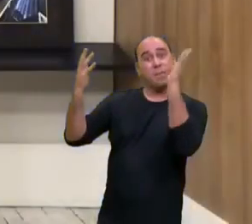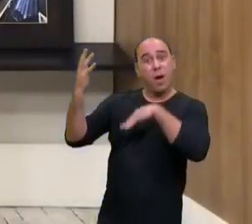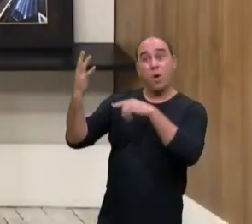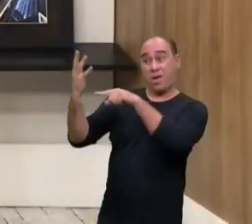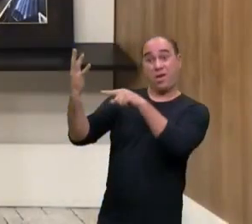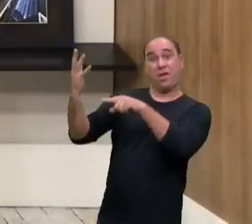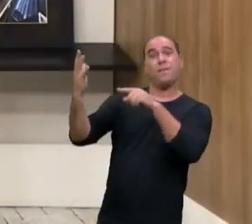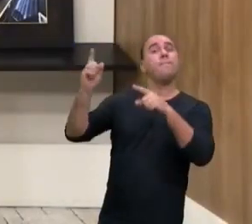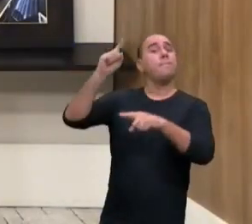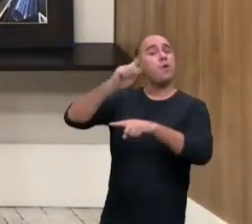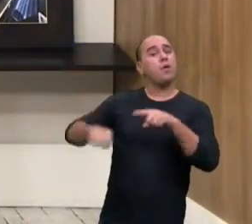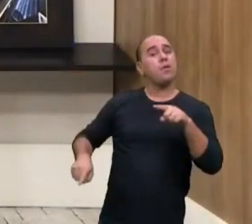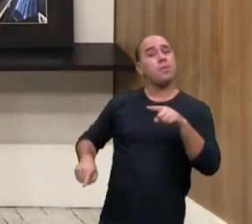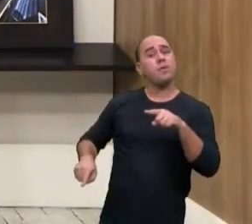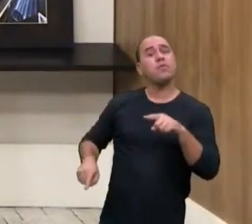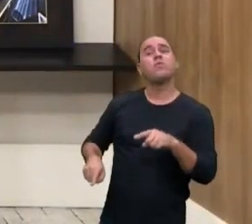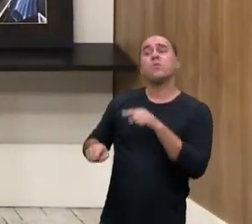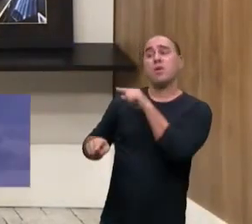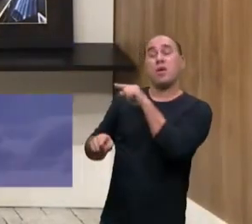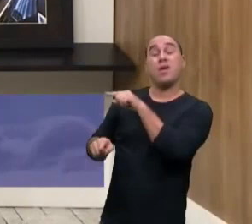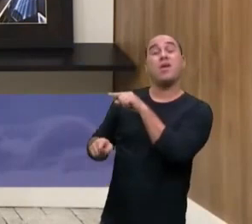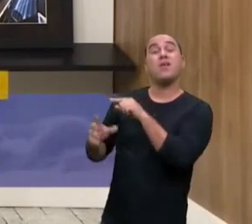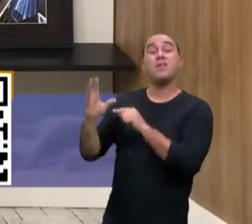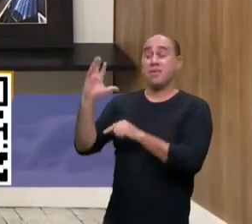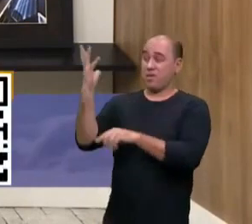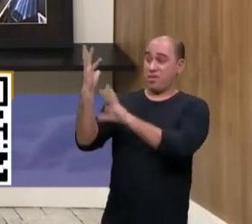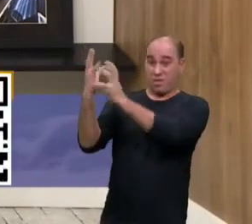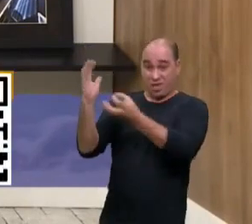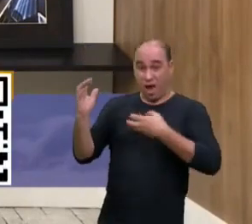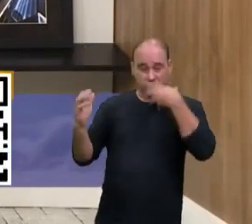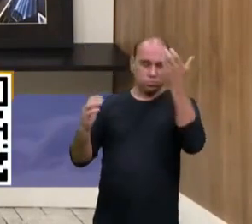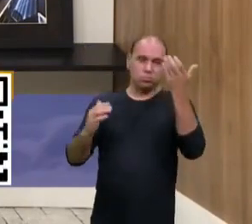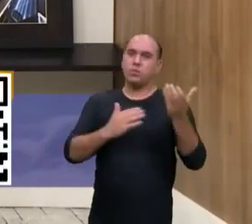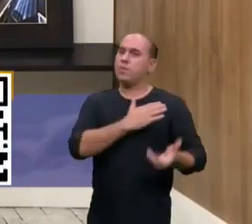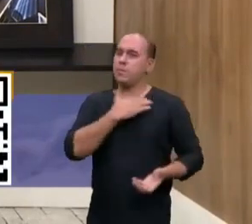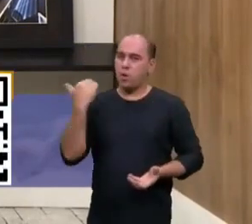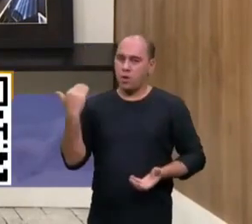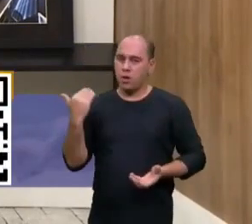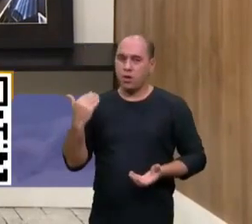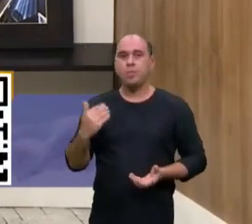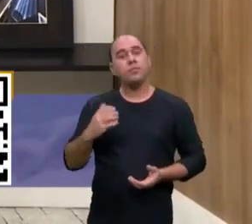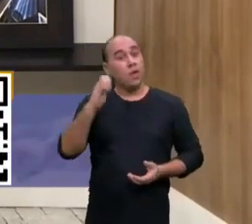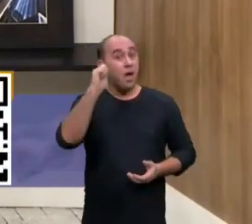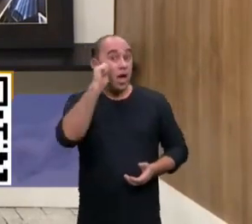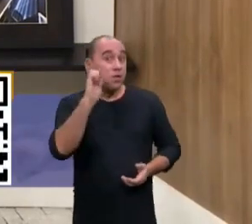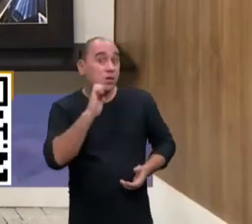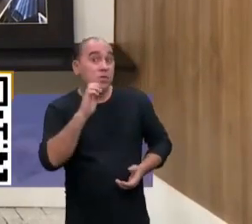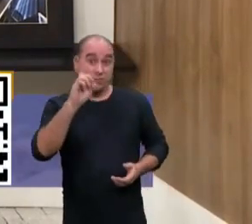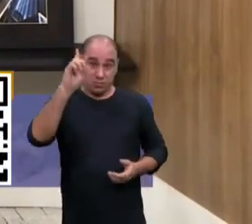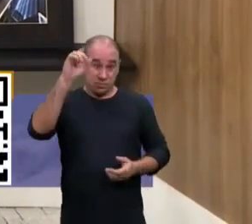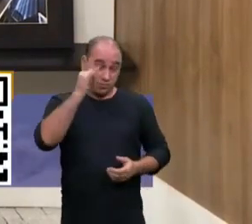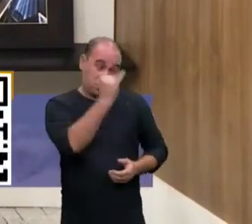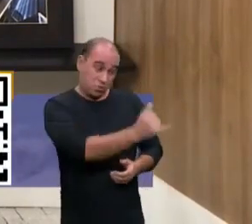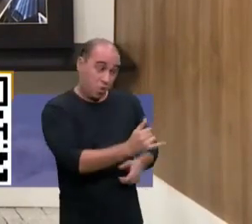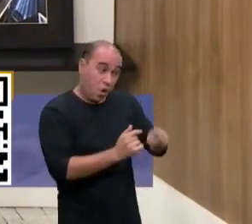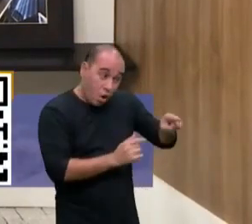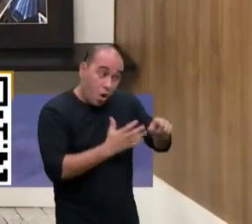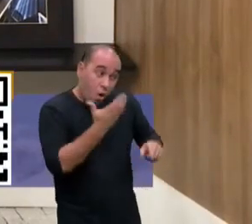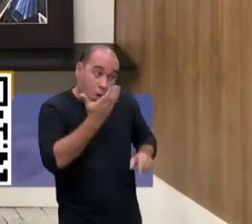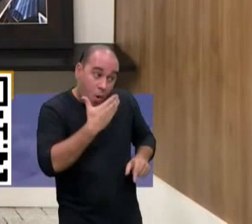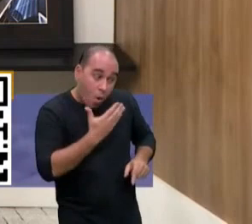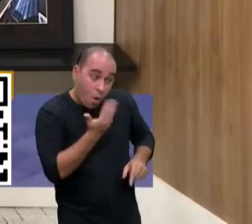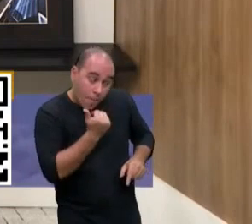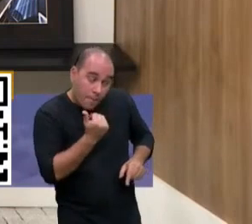Então Deus estava dizendo para para as duas primeiras almas Adão e Eva se vocês comerão do fruto proibido certamente